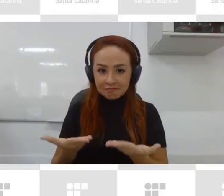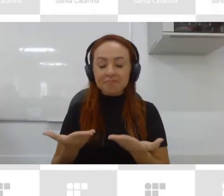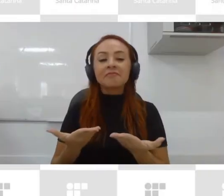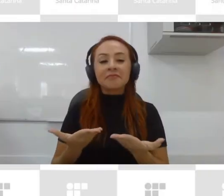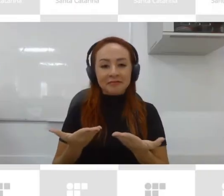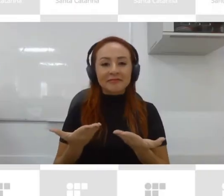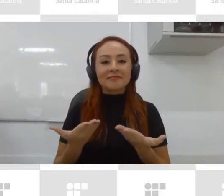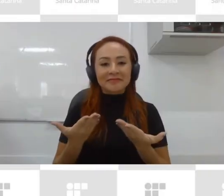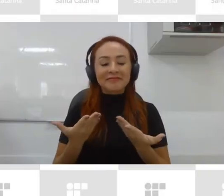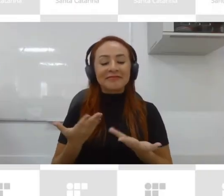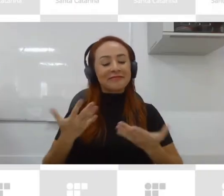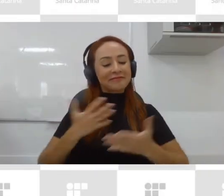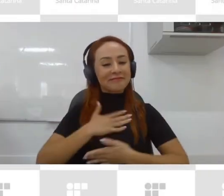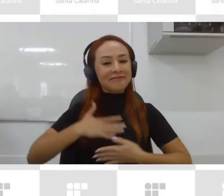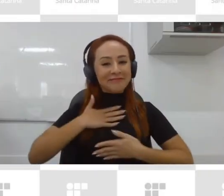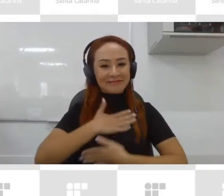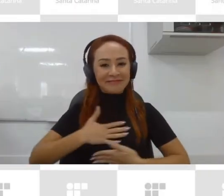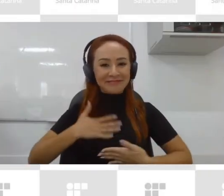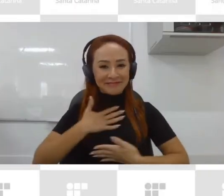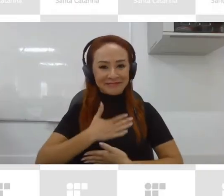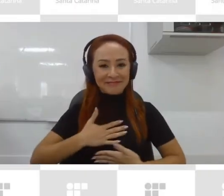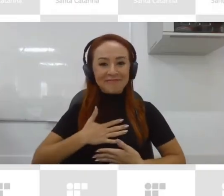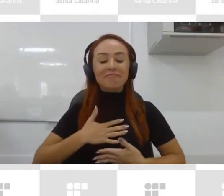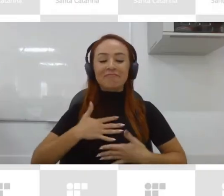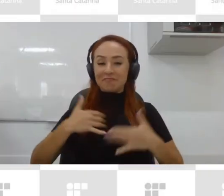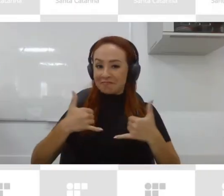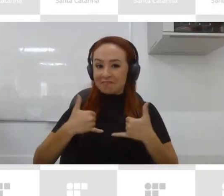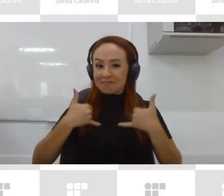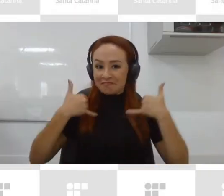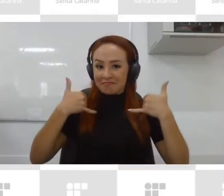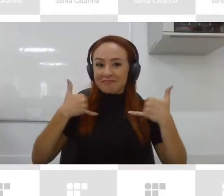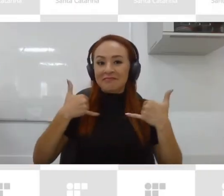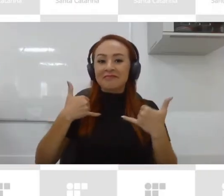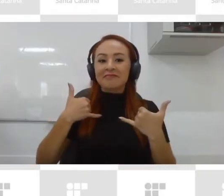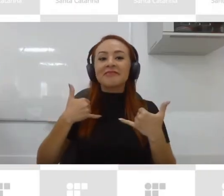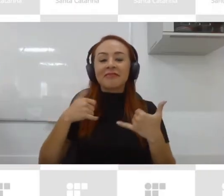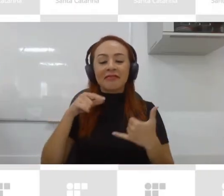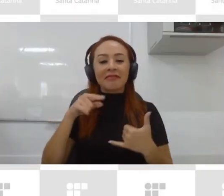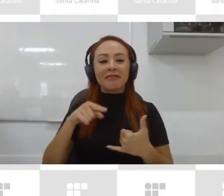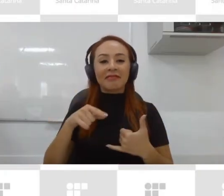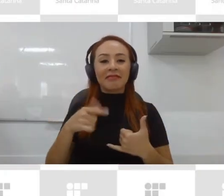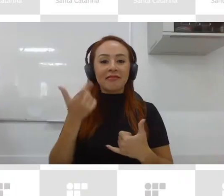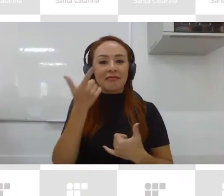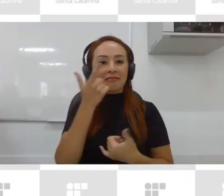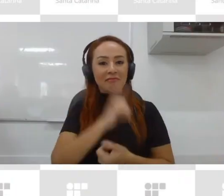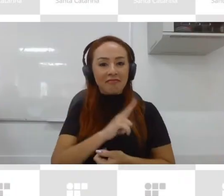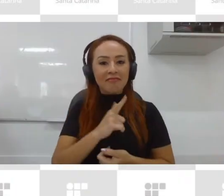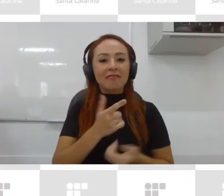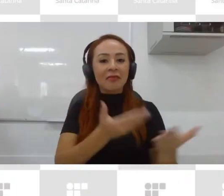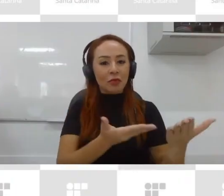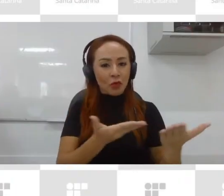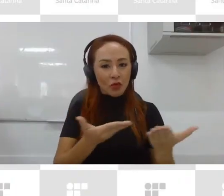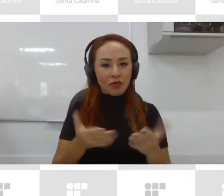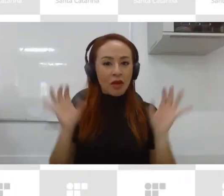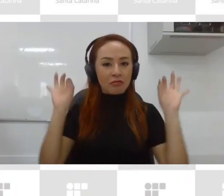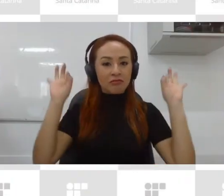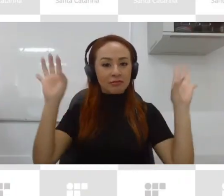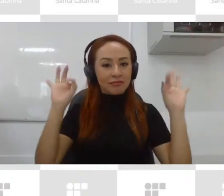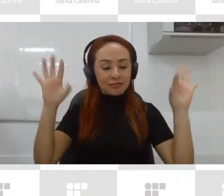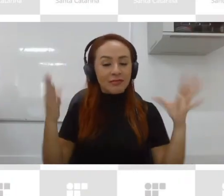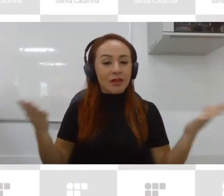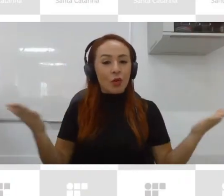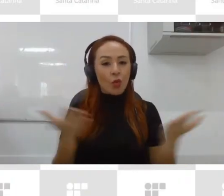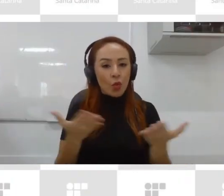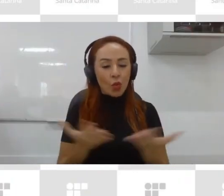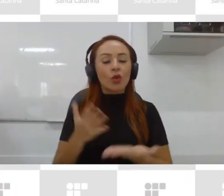né, com muita honra, né, que nós temos o privilégio de receber o